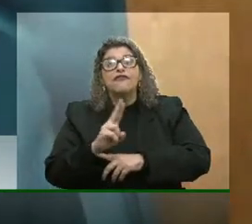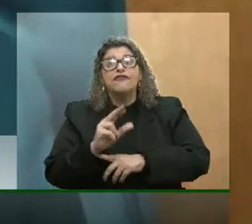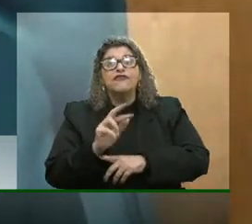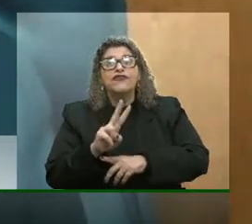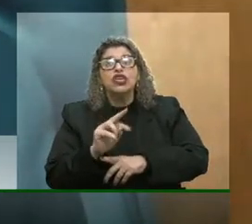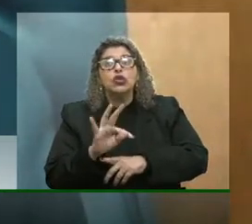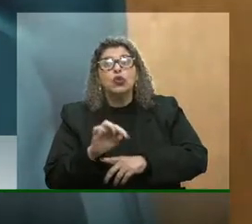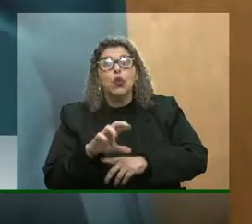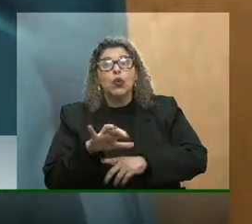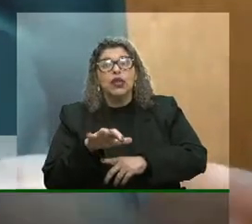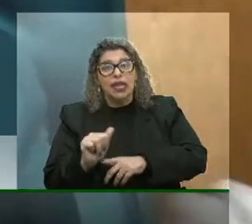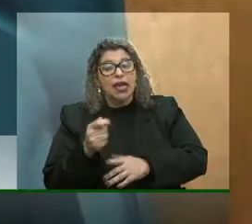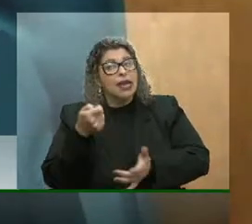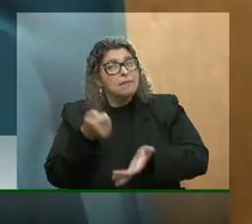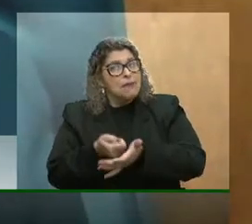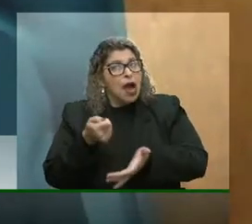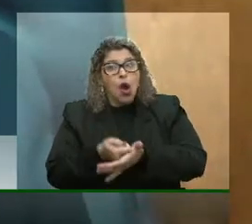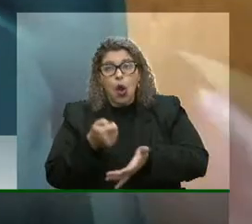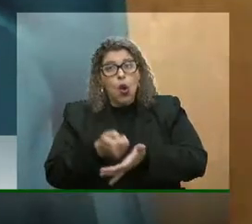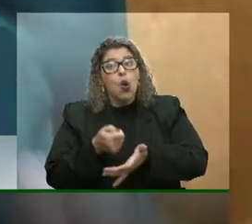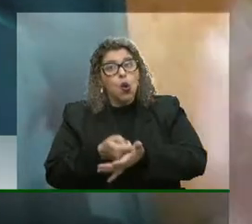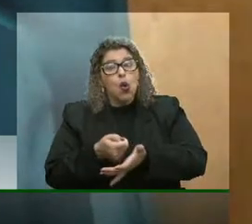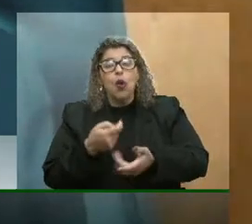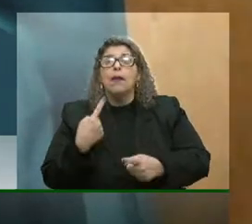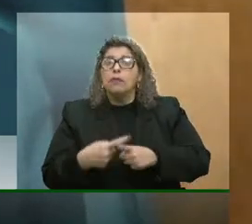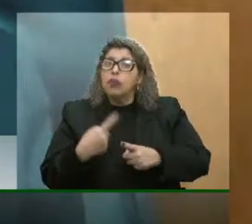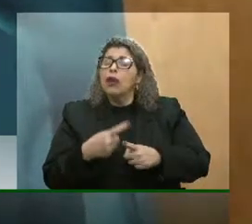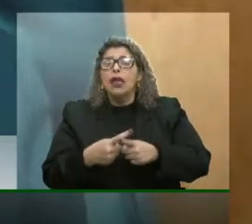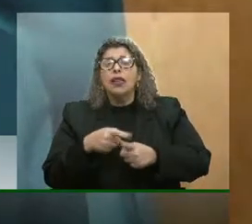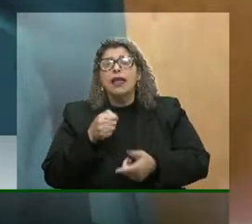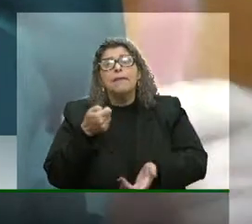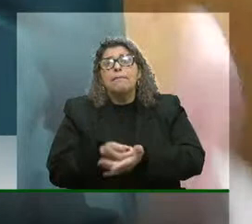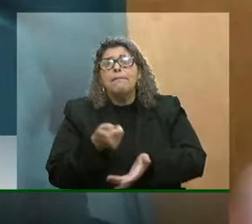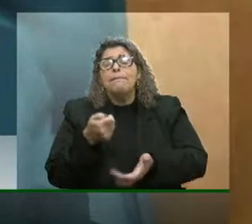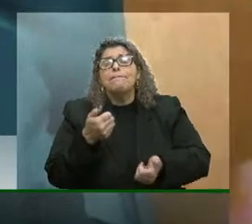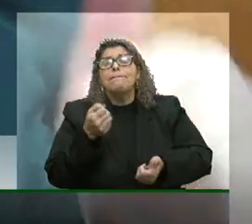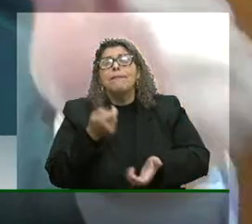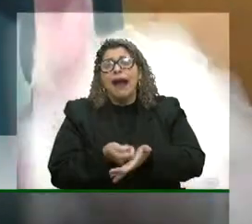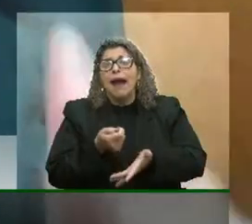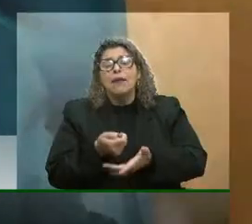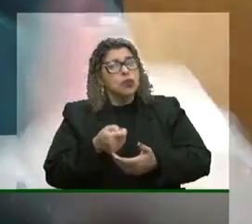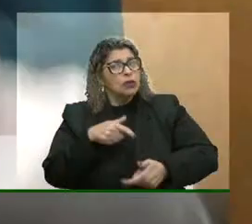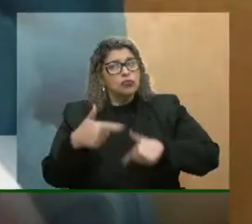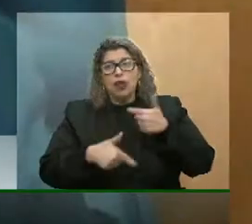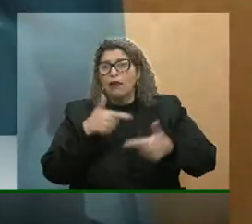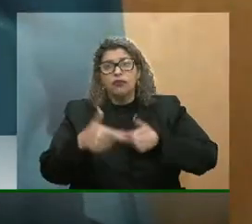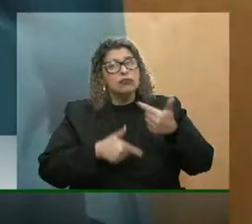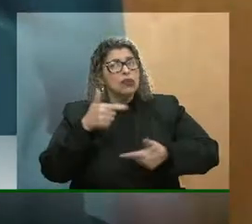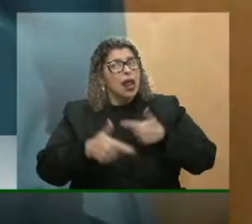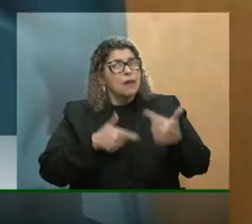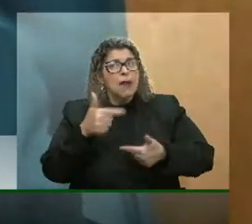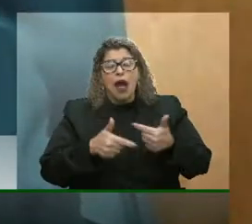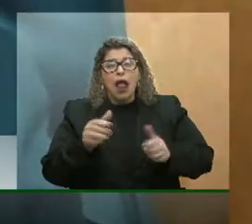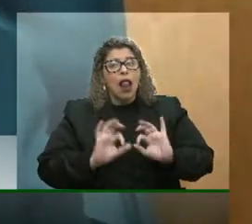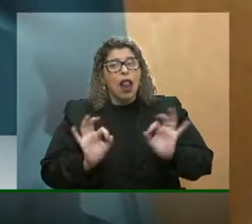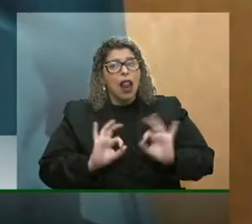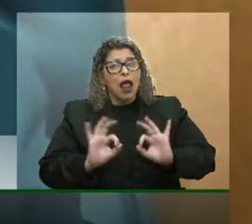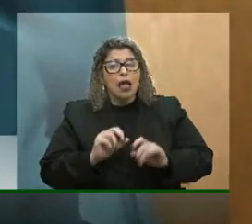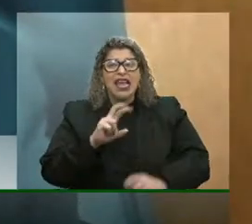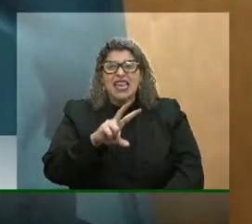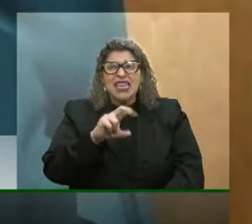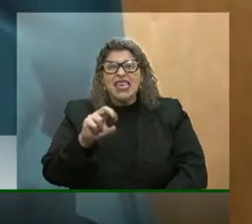devolvido? Porque eles não estavam trabalhando, para quem fazer, para quem pagar? E que acaba com essa verdadeira aberração, que é R$500 a